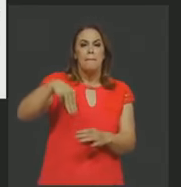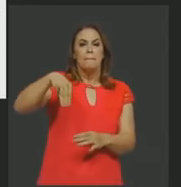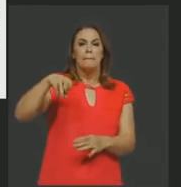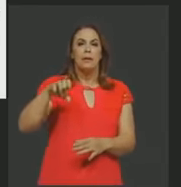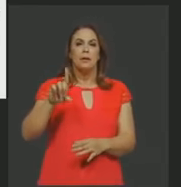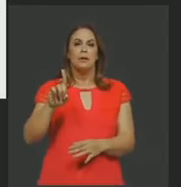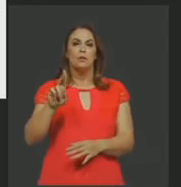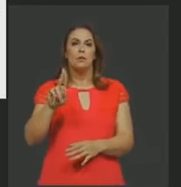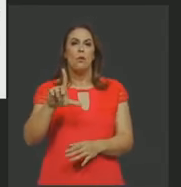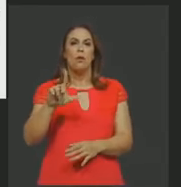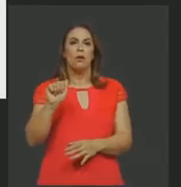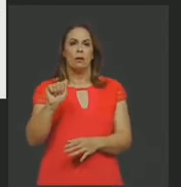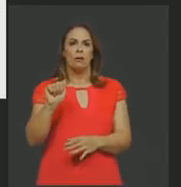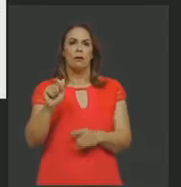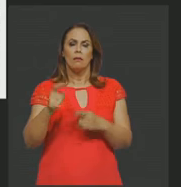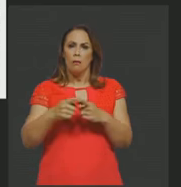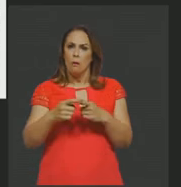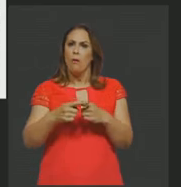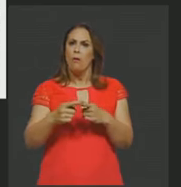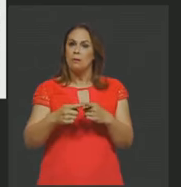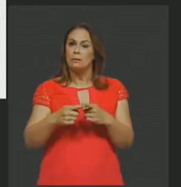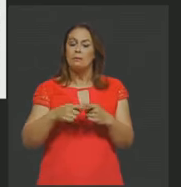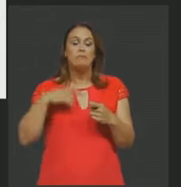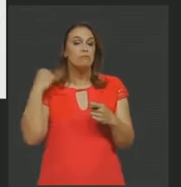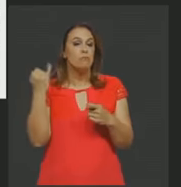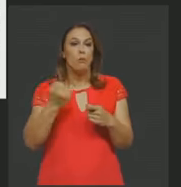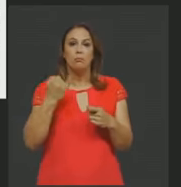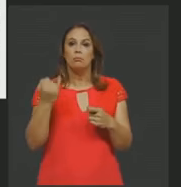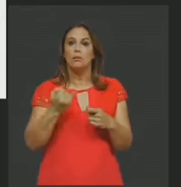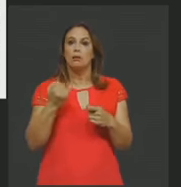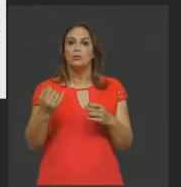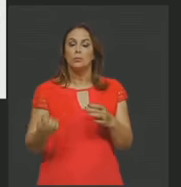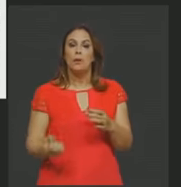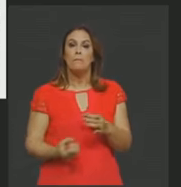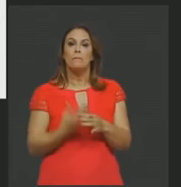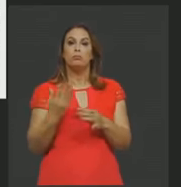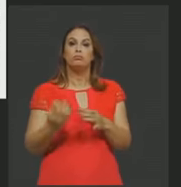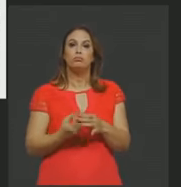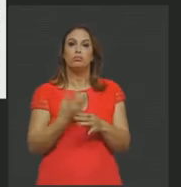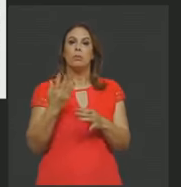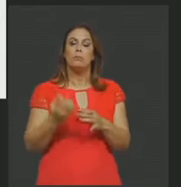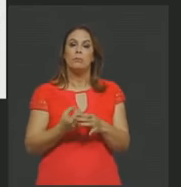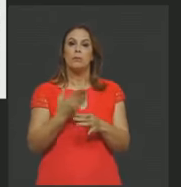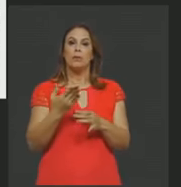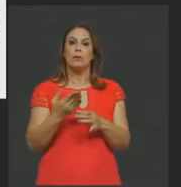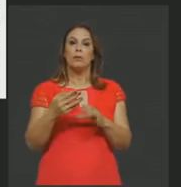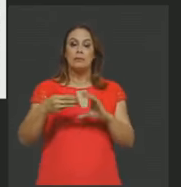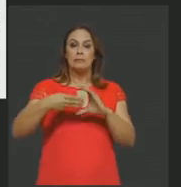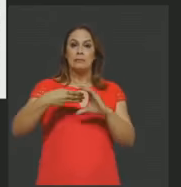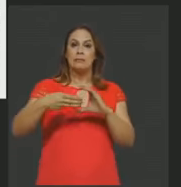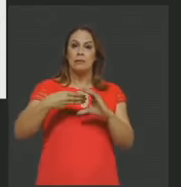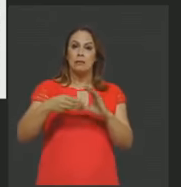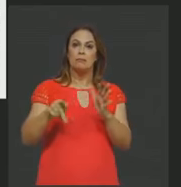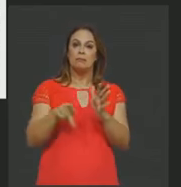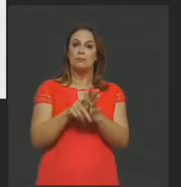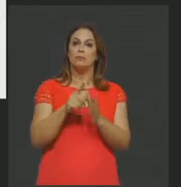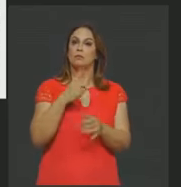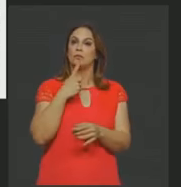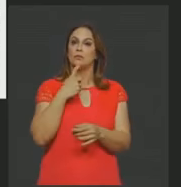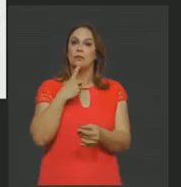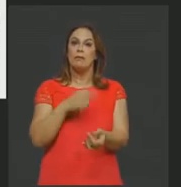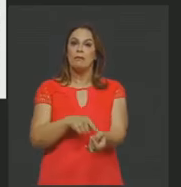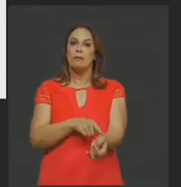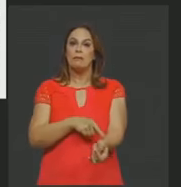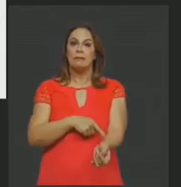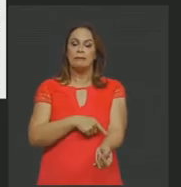sanguíneas? Sim, nós dependemos da medula vermelha para a produção de célula sanguínea. Quando a gente está na